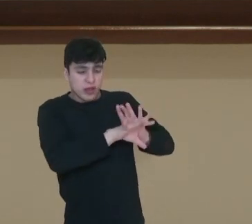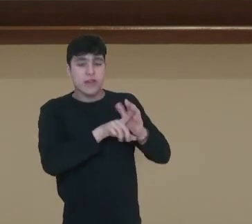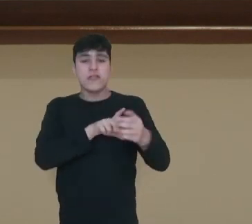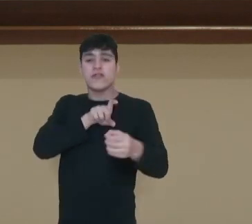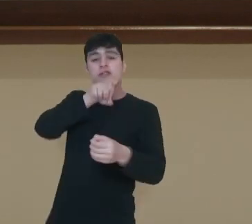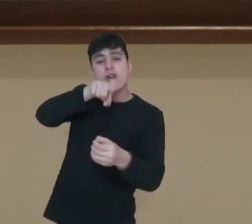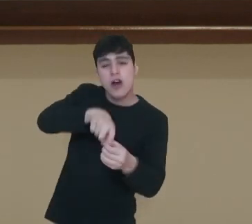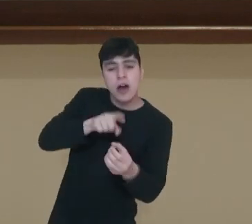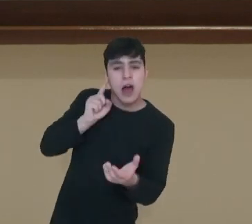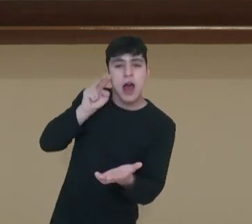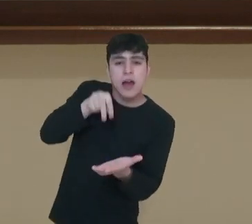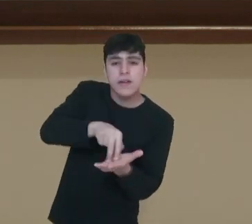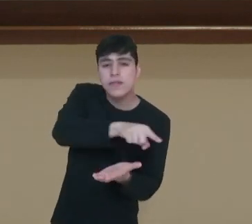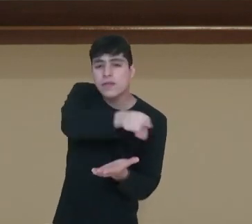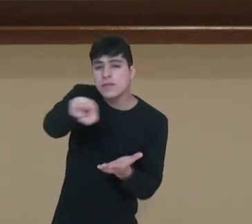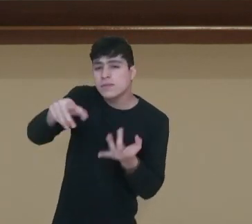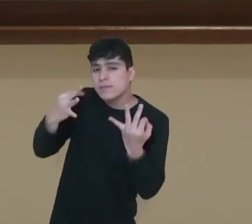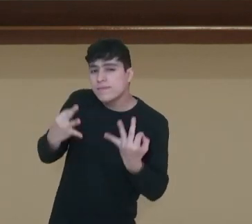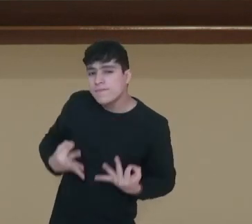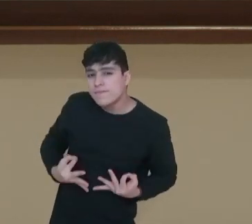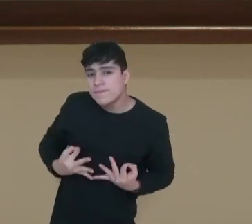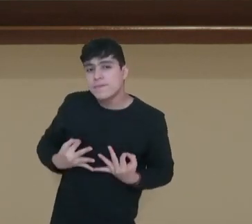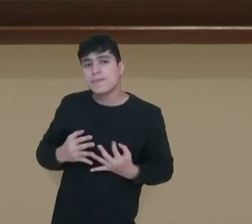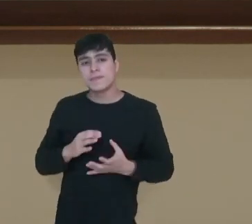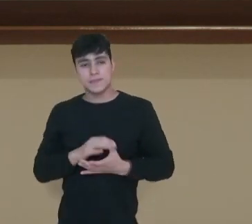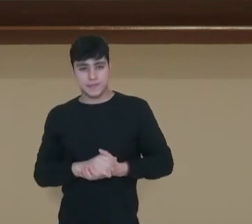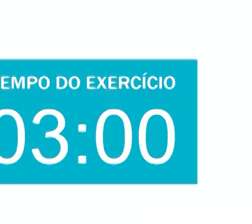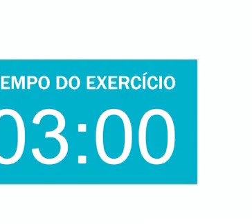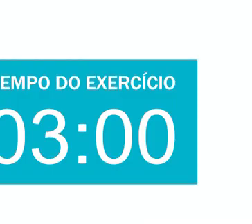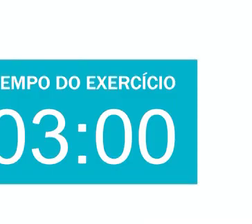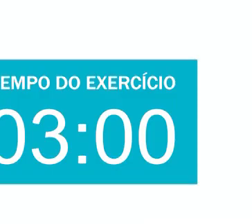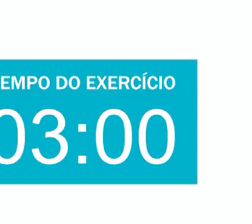para ver se vocês fizeram tudo correto.